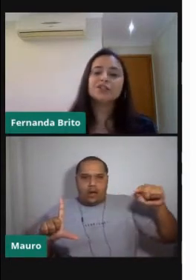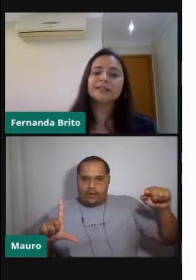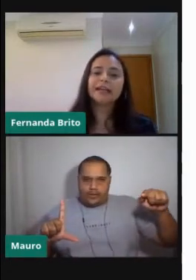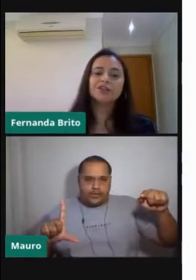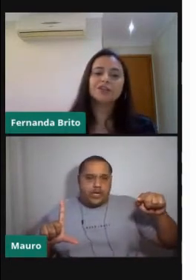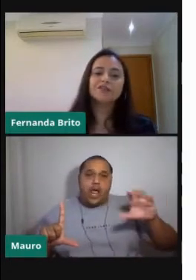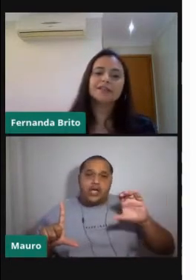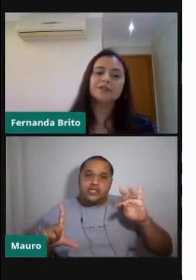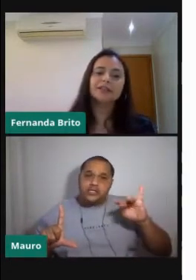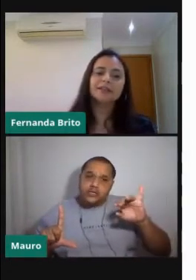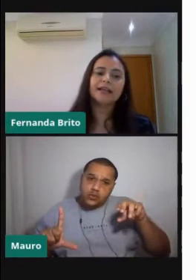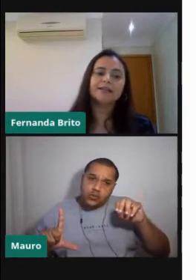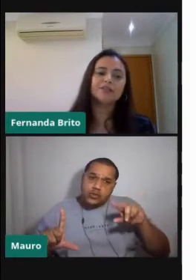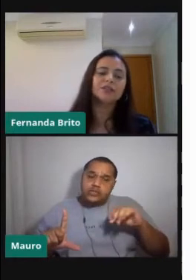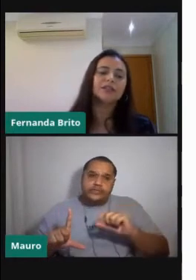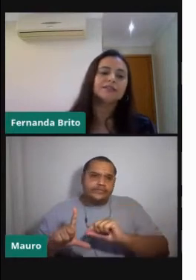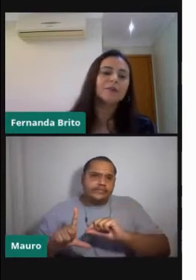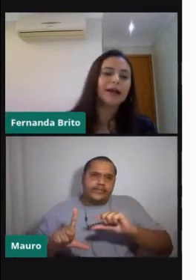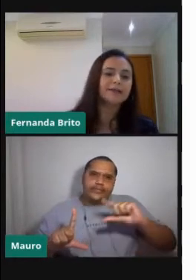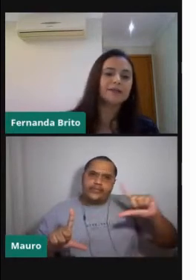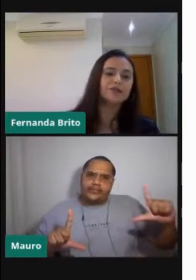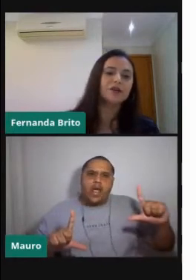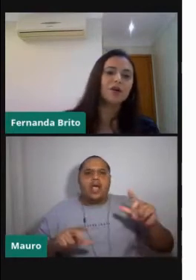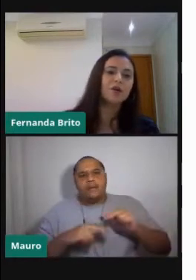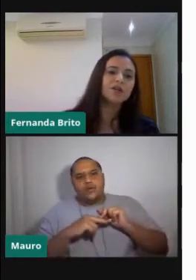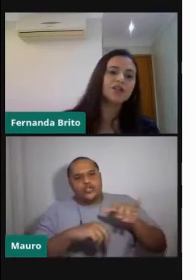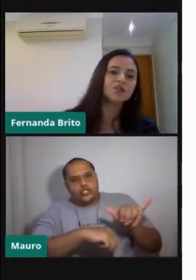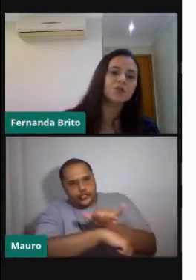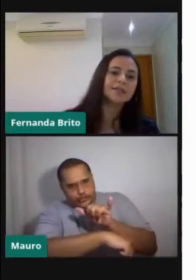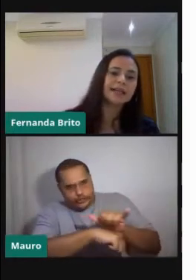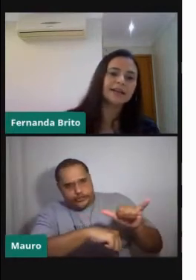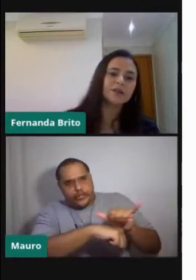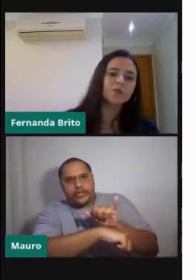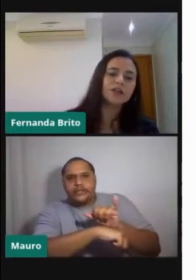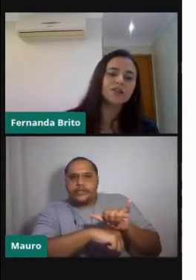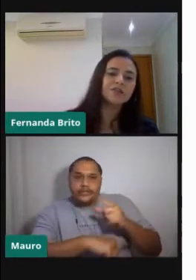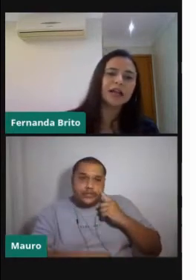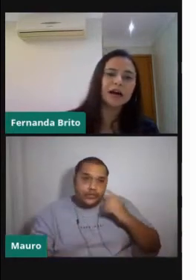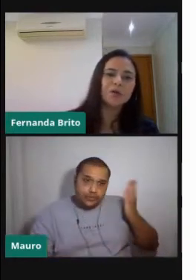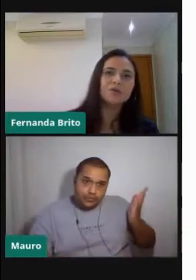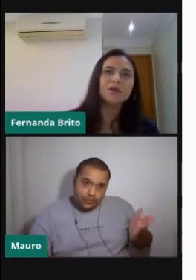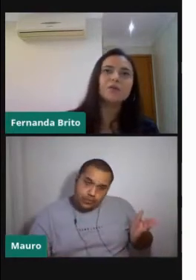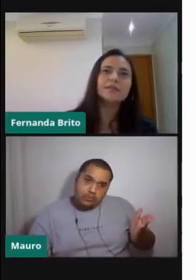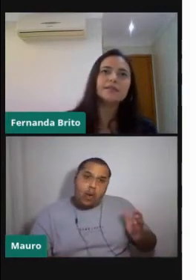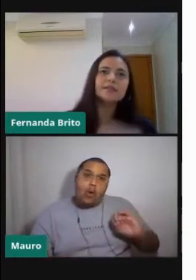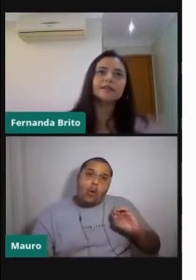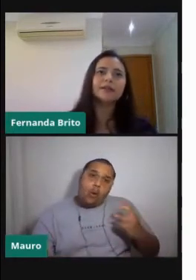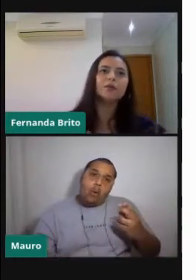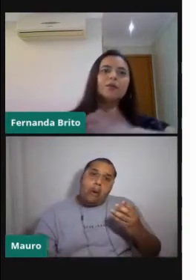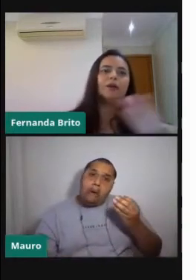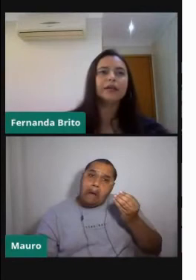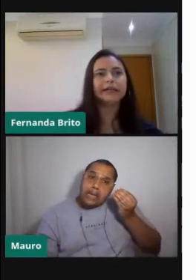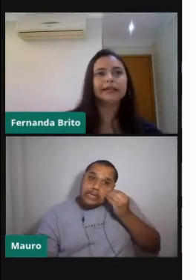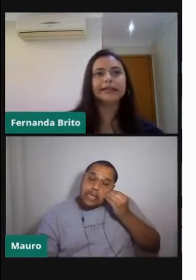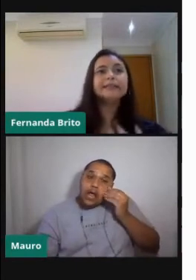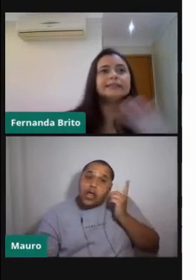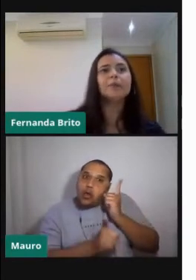E as estratégias que vêm sendo tentadas são essas. Ou a gente consegue um antiviral que consiga,